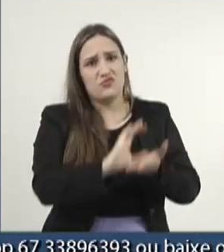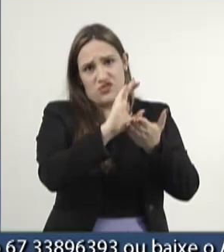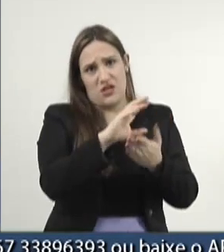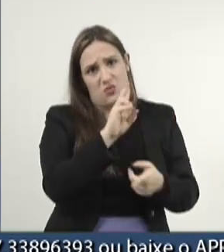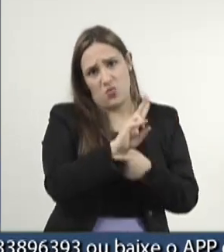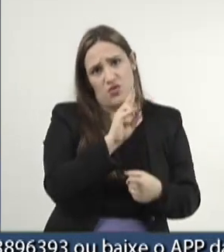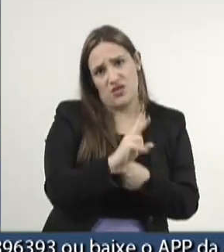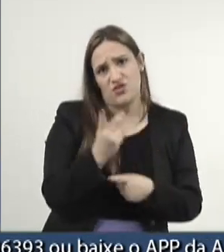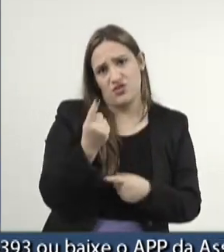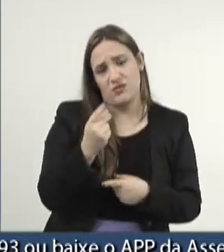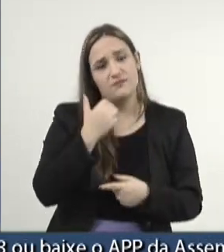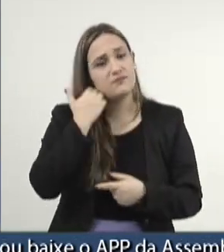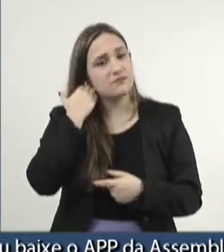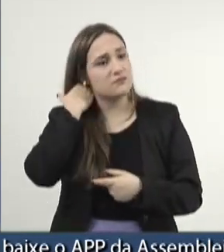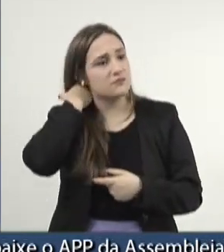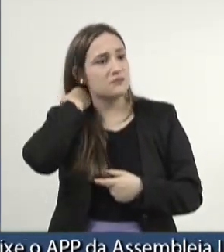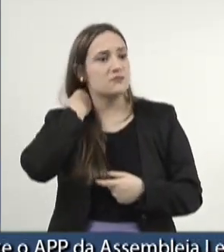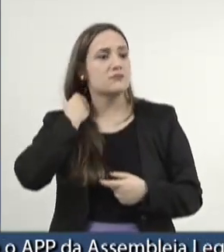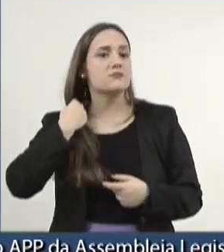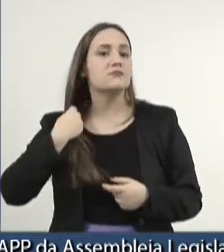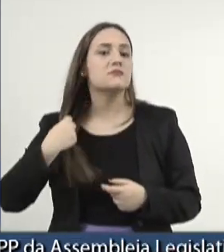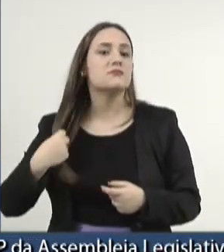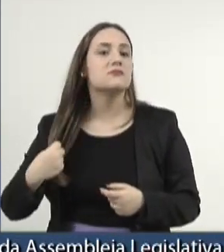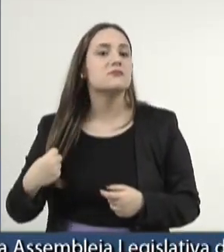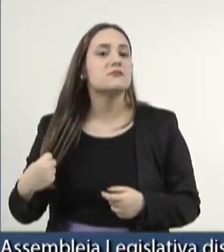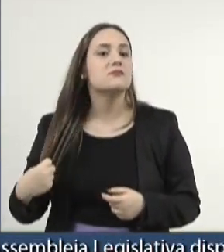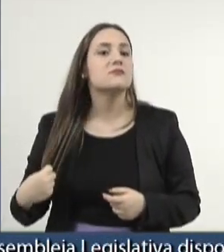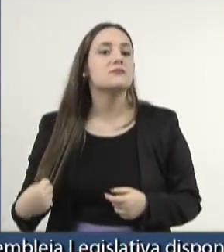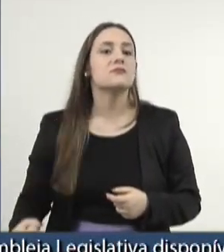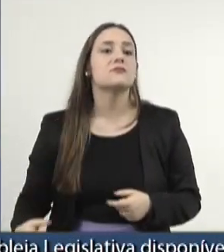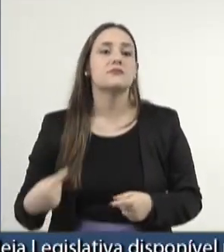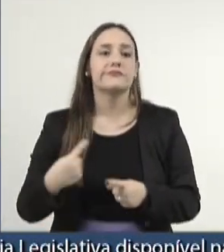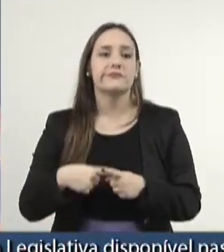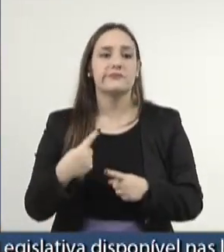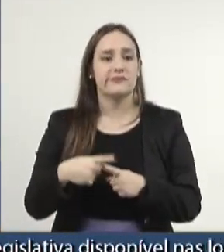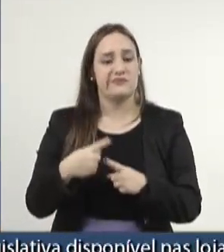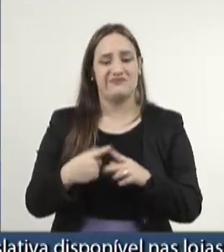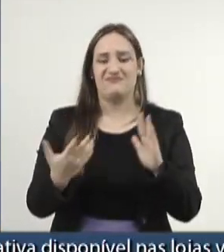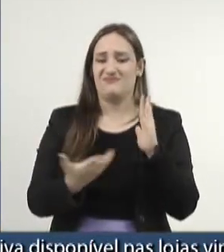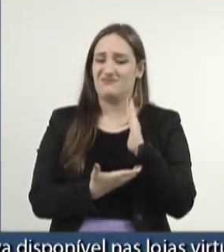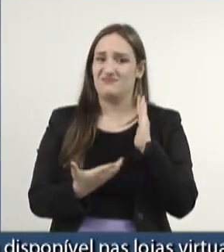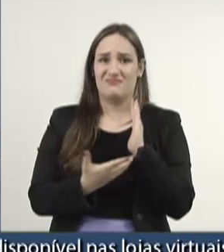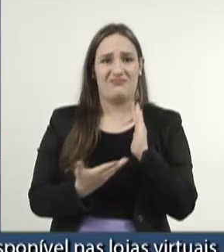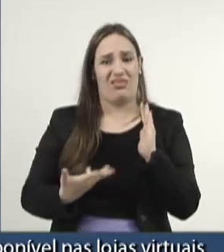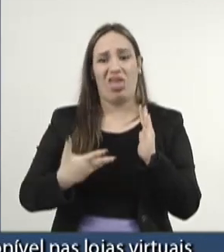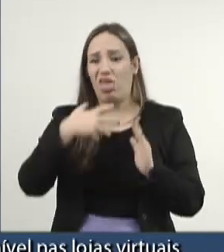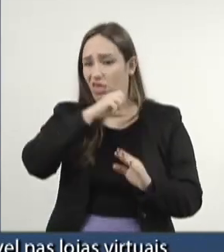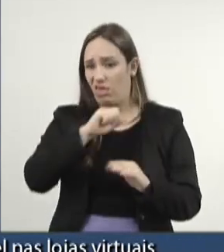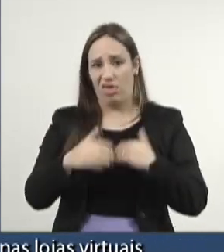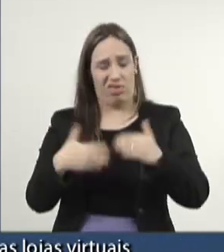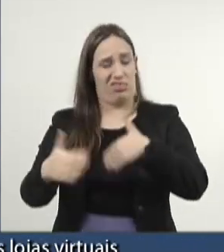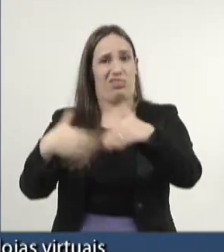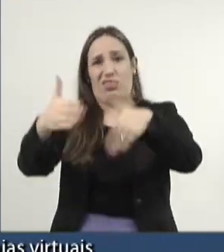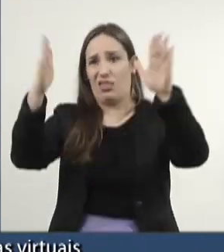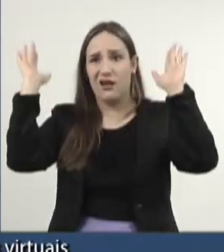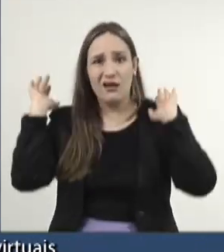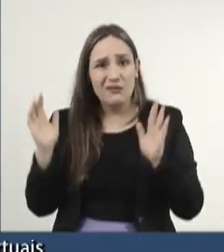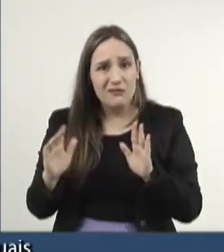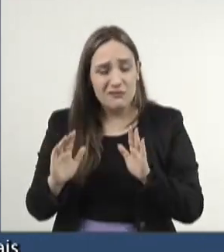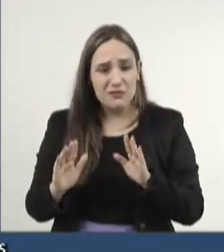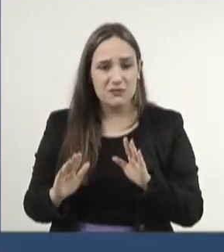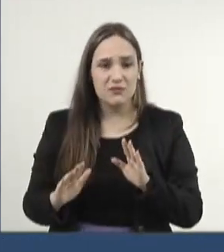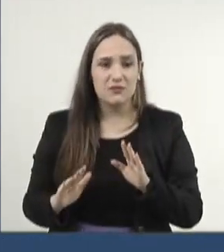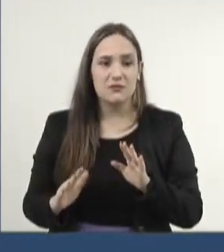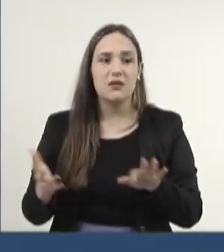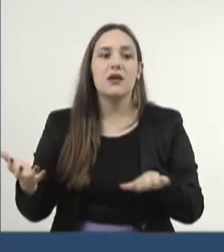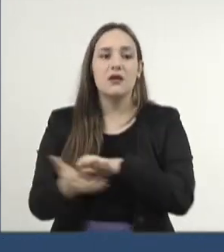assunto, porque efetivamente a Câmara Federal foi um atropelo para se aprovar, muito estranho, né? E a reforma tributária vai